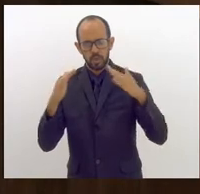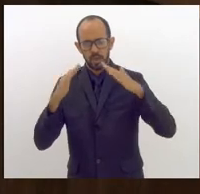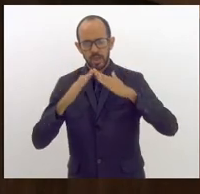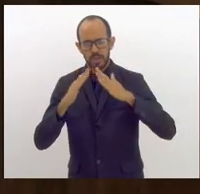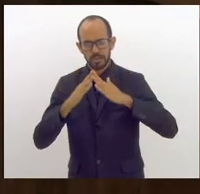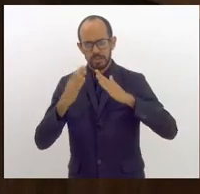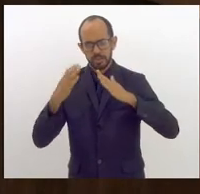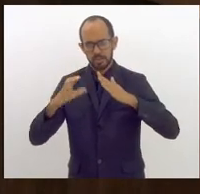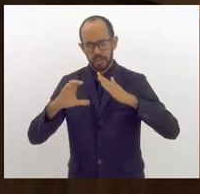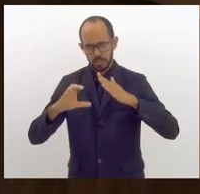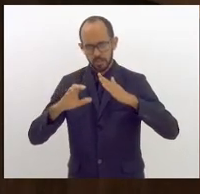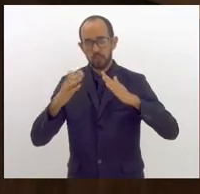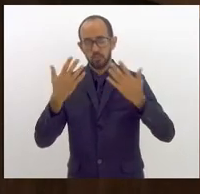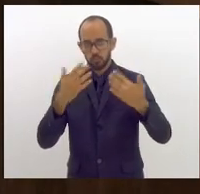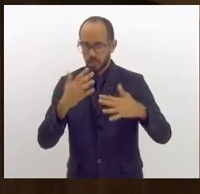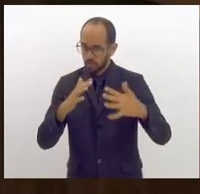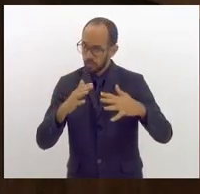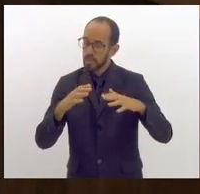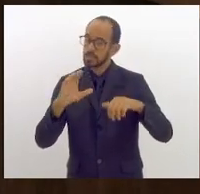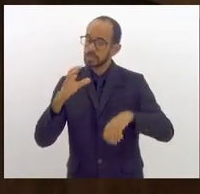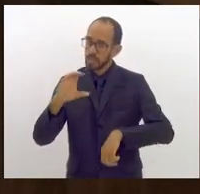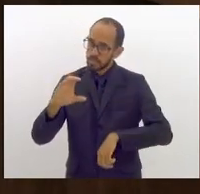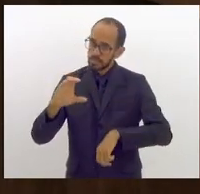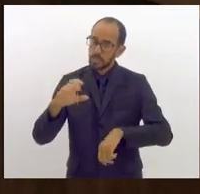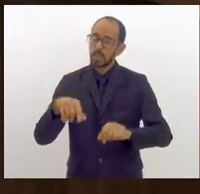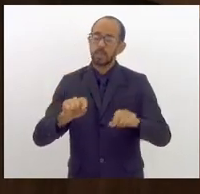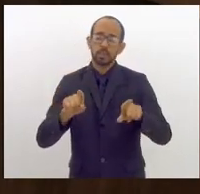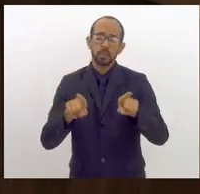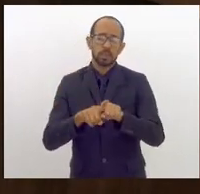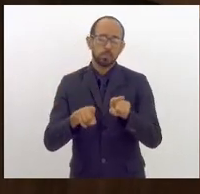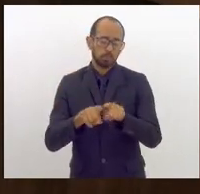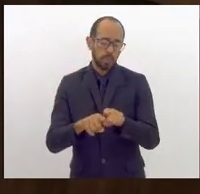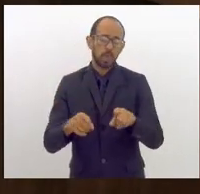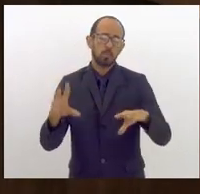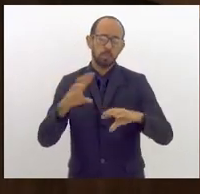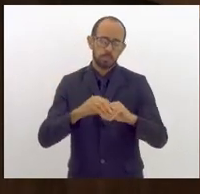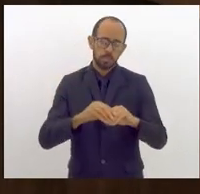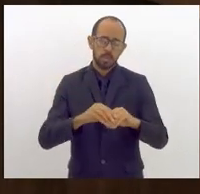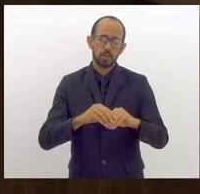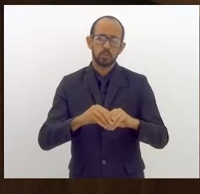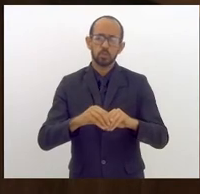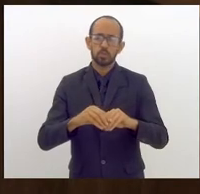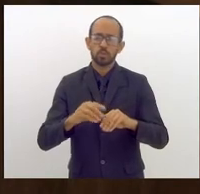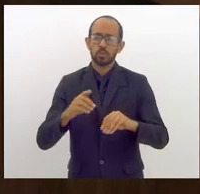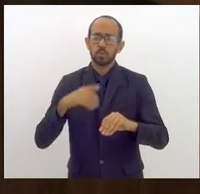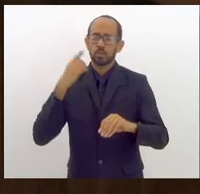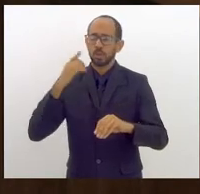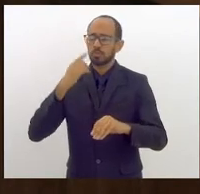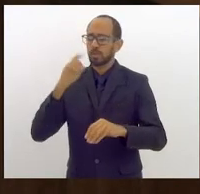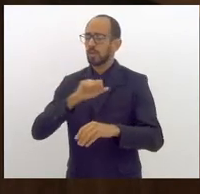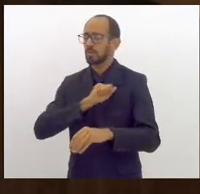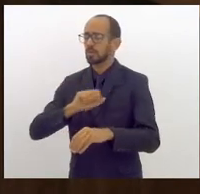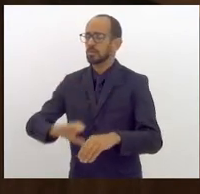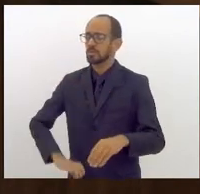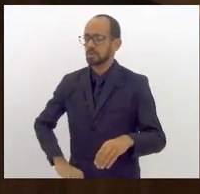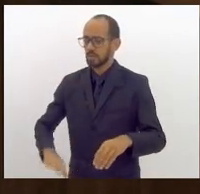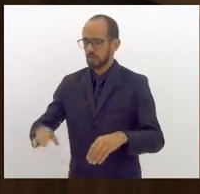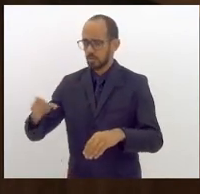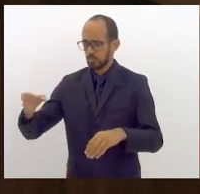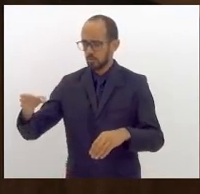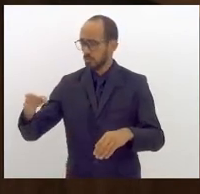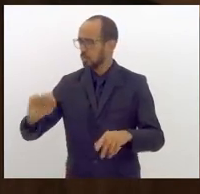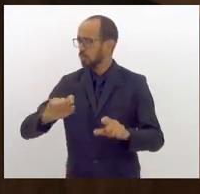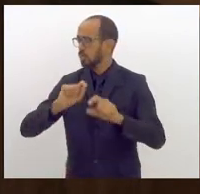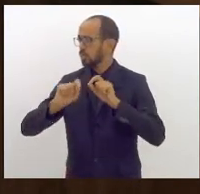viva a ciência viva a universidade pública critério Deputado Presidente André o pedido para que o projeto do